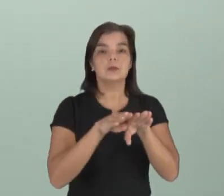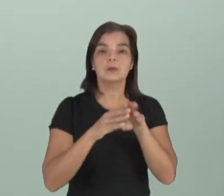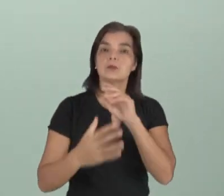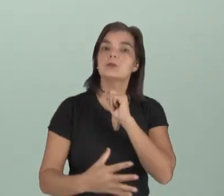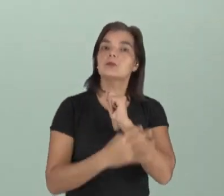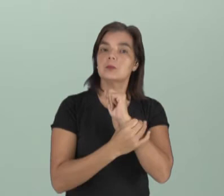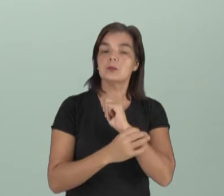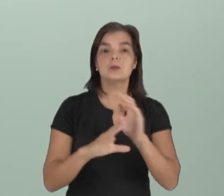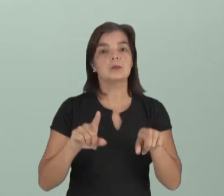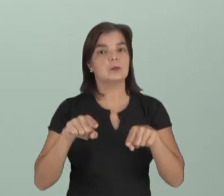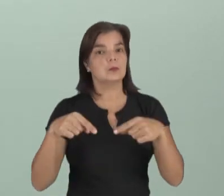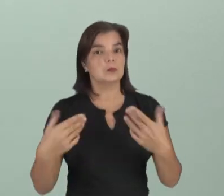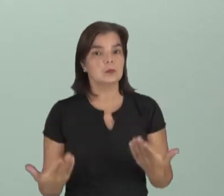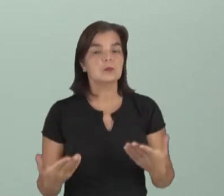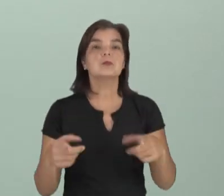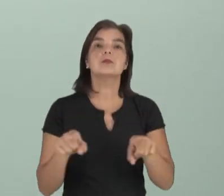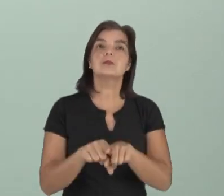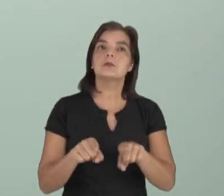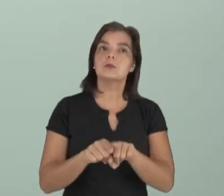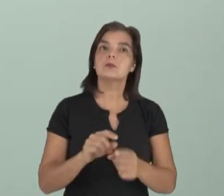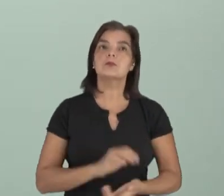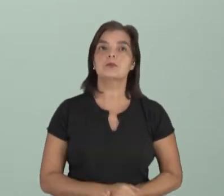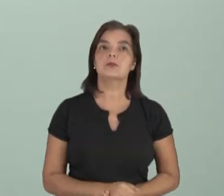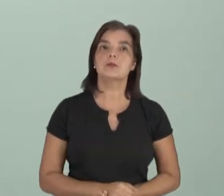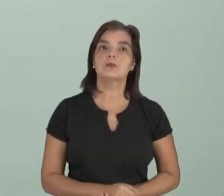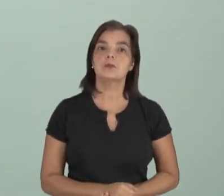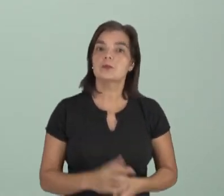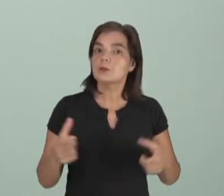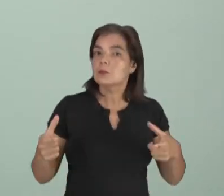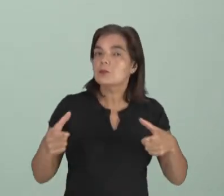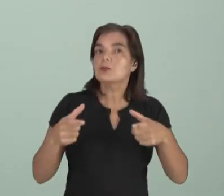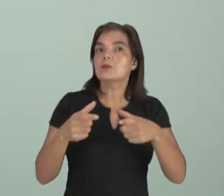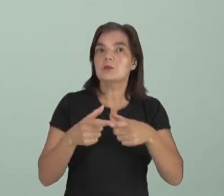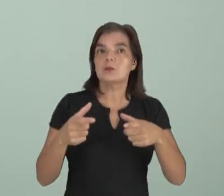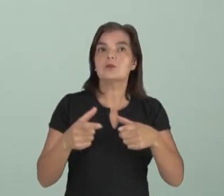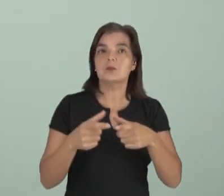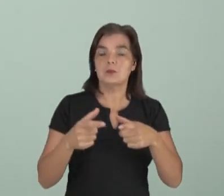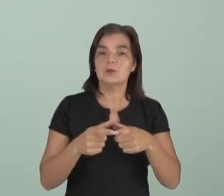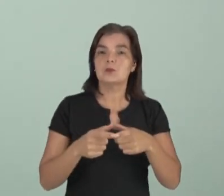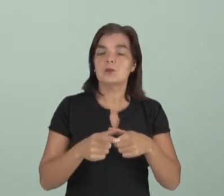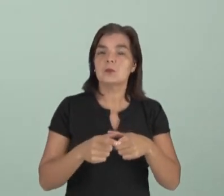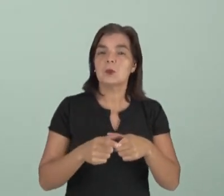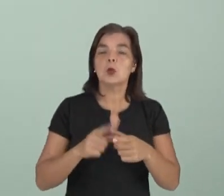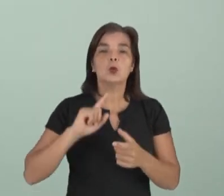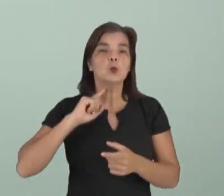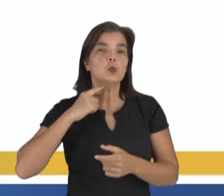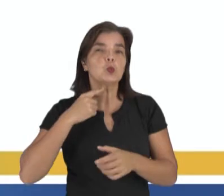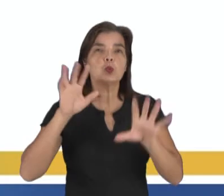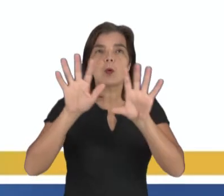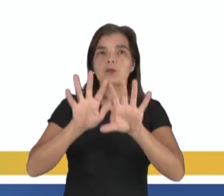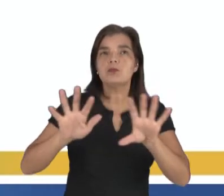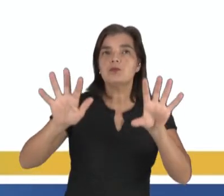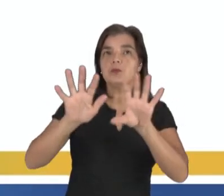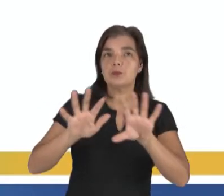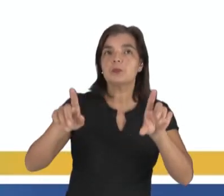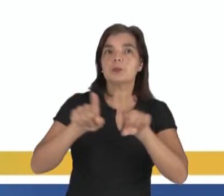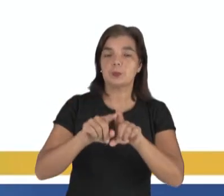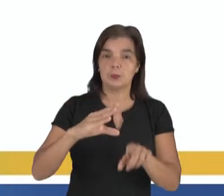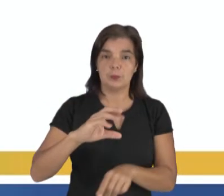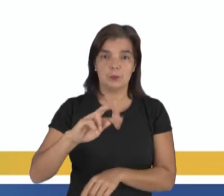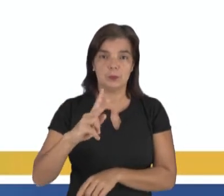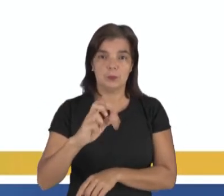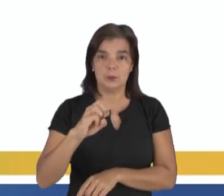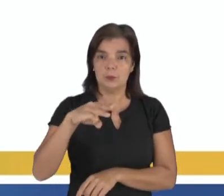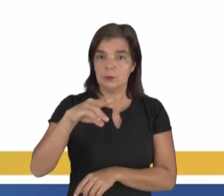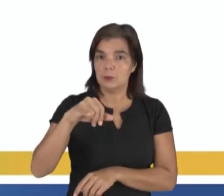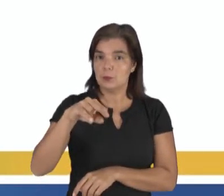sustentável. Além dessas, né, a gente vai ter também a diminuição da emissão de poluentes na atmosfera, tanto pelas